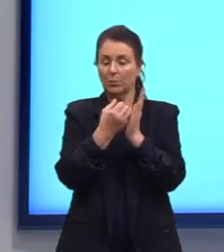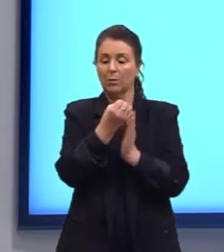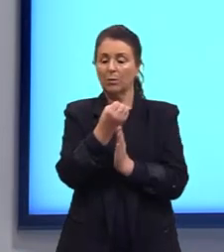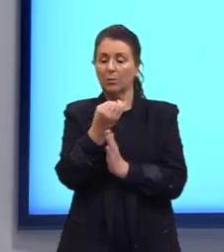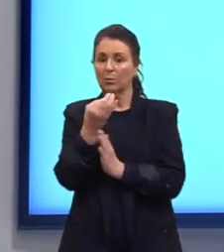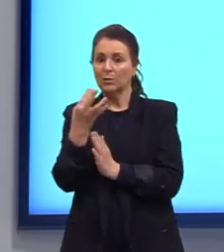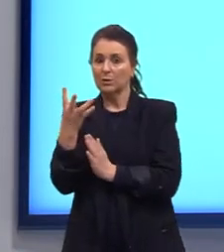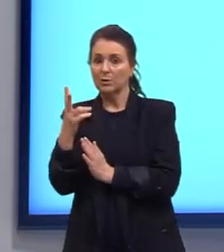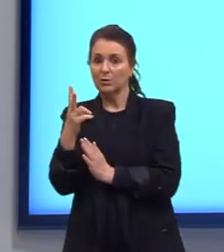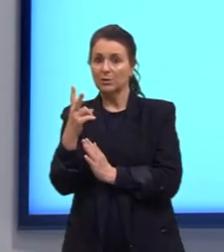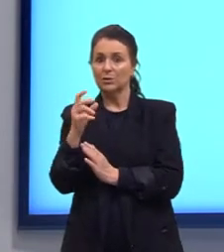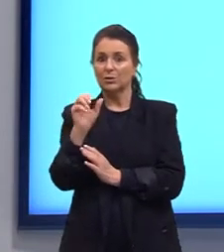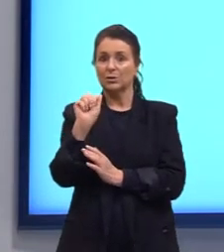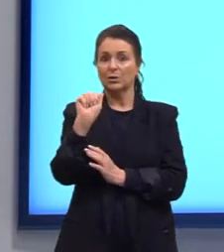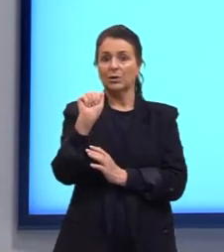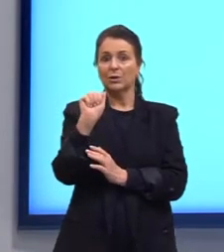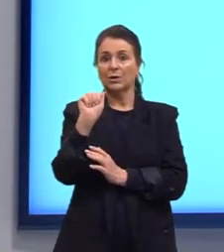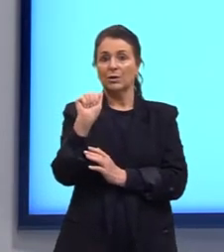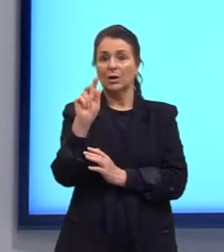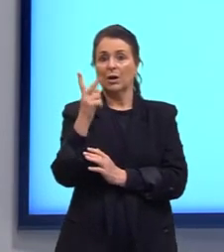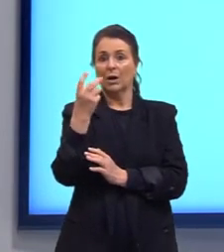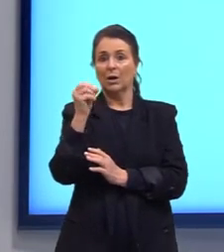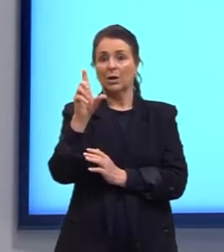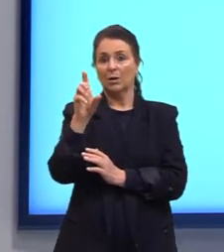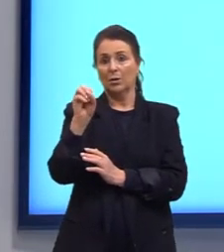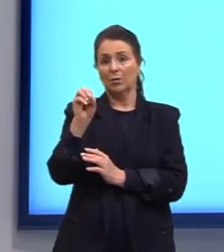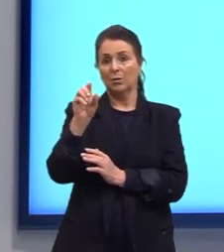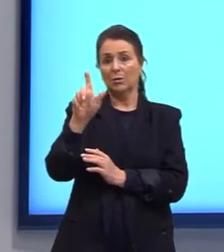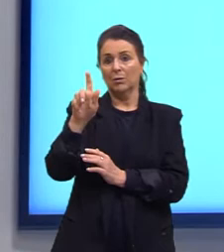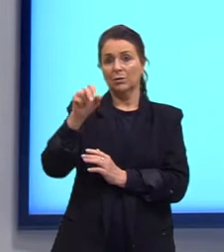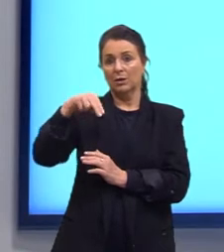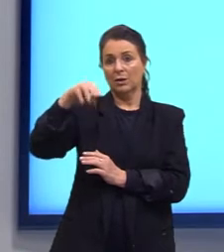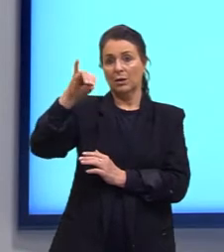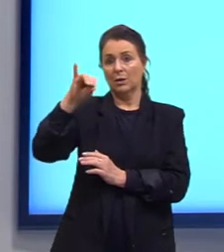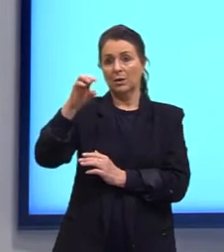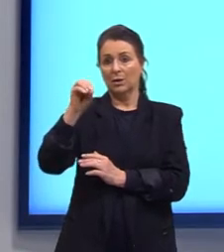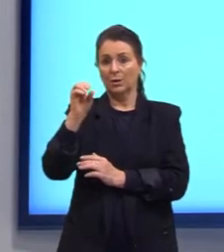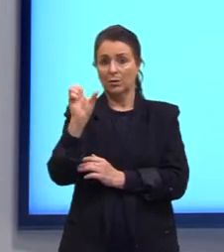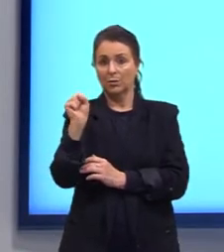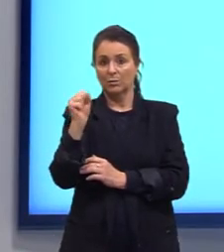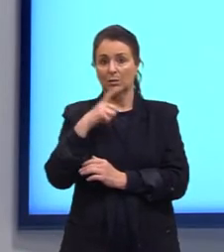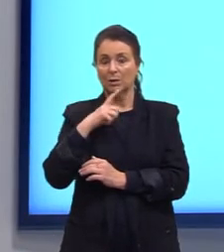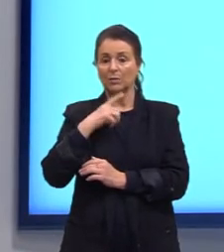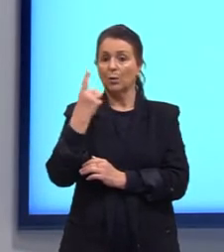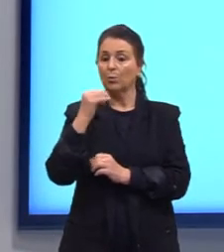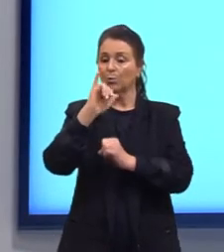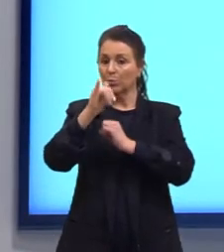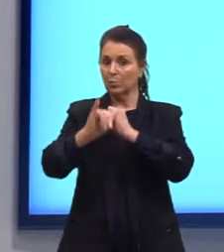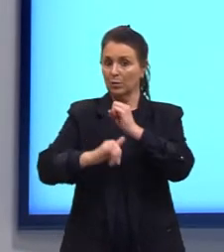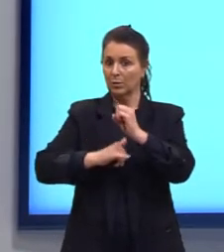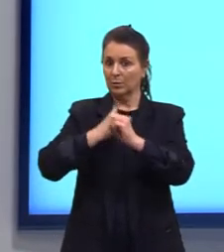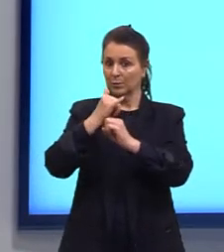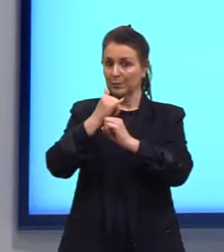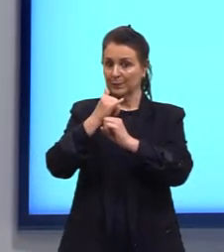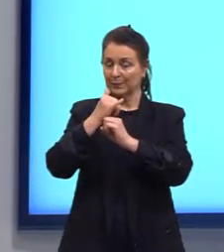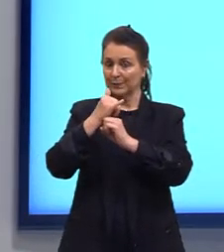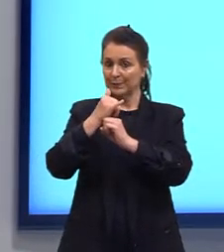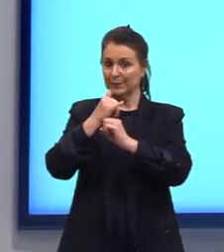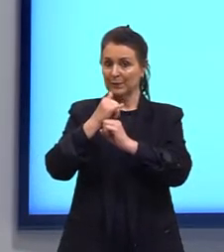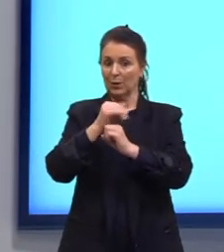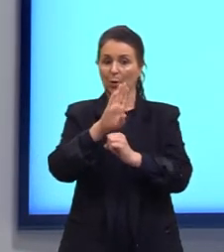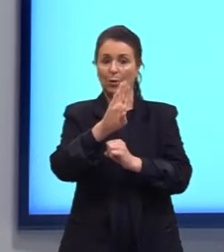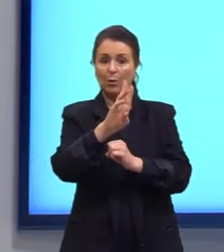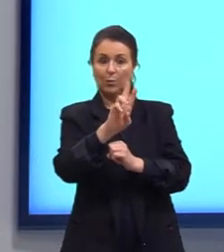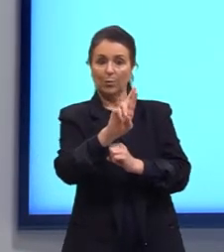de halogênio que eu tenho unido essa cadeia carbônica porque eu posso ter apenas um átomo de halogênio no caso aqui do